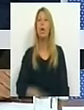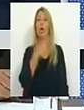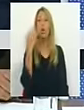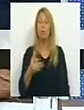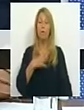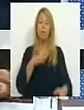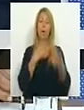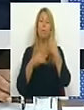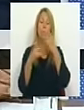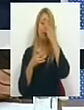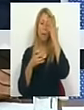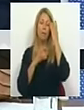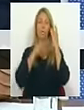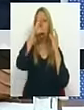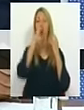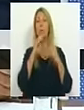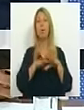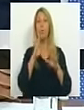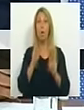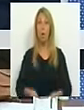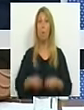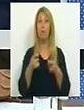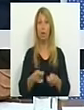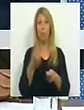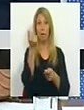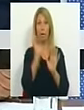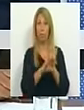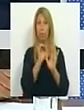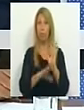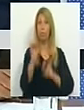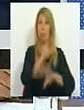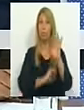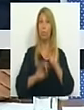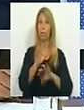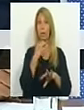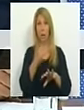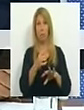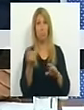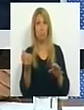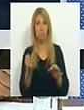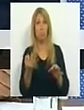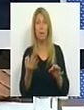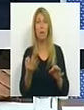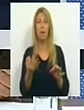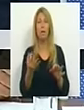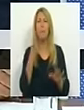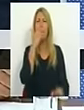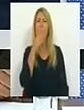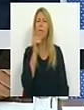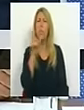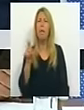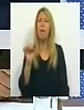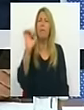se relativamente ao investimento recorrente a fundos comunitários que fez referência pública, se pareceu-me ouvir das suas palavras